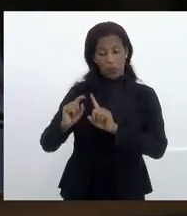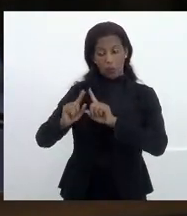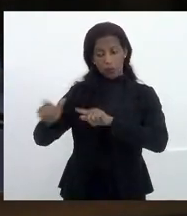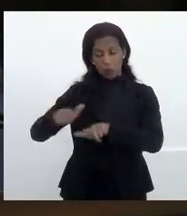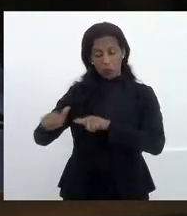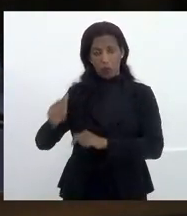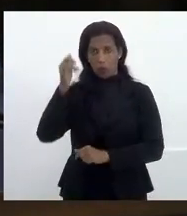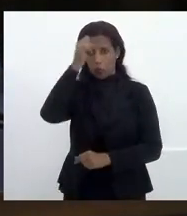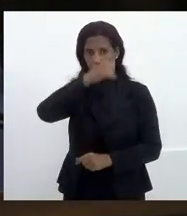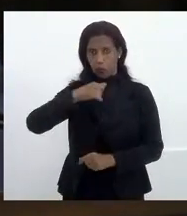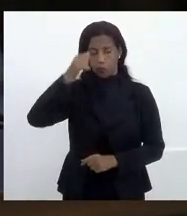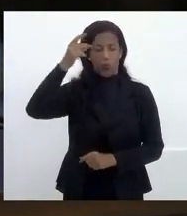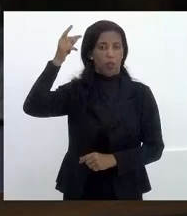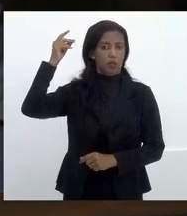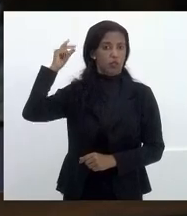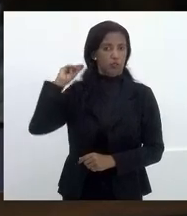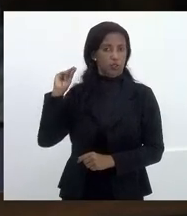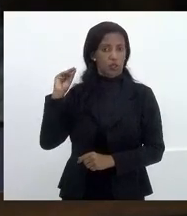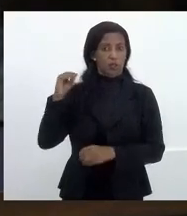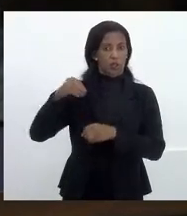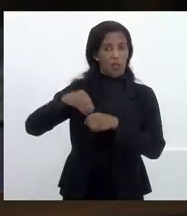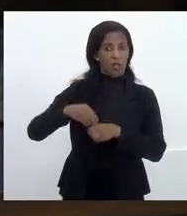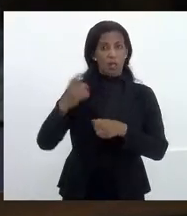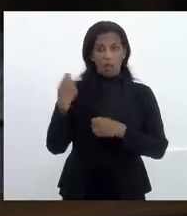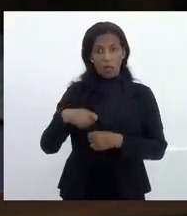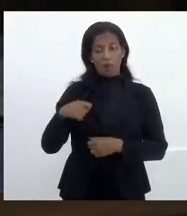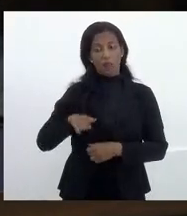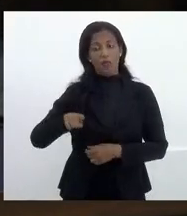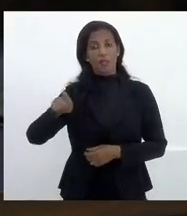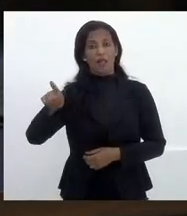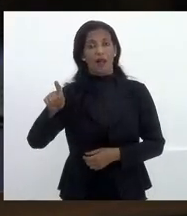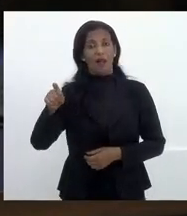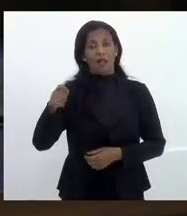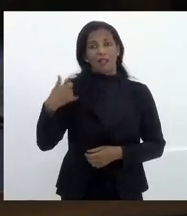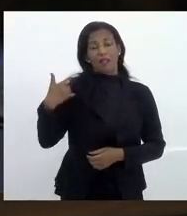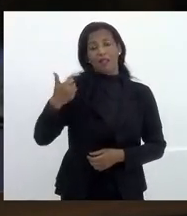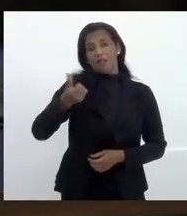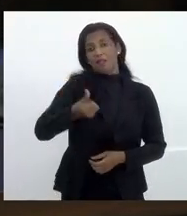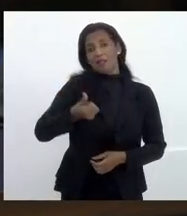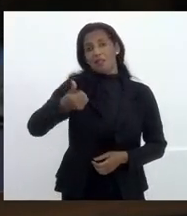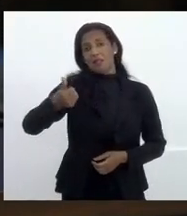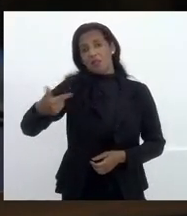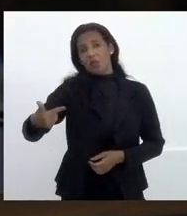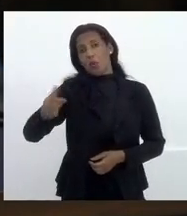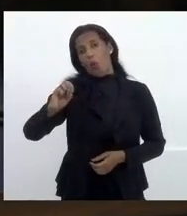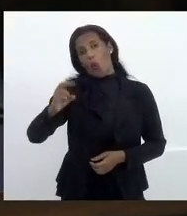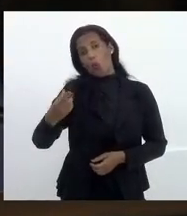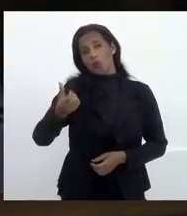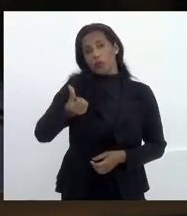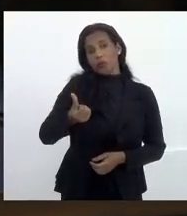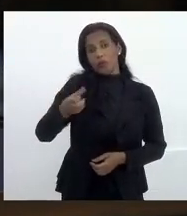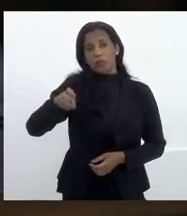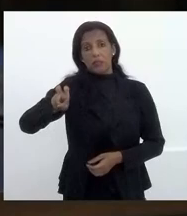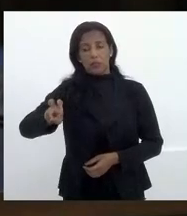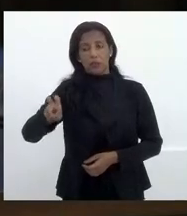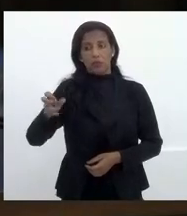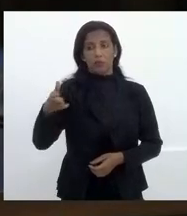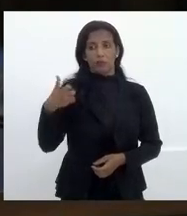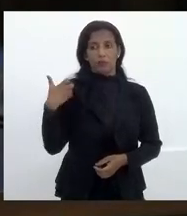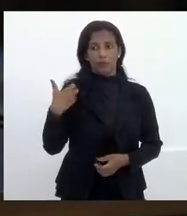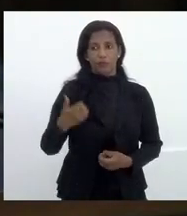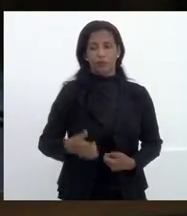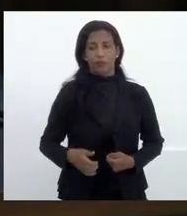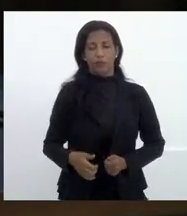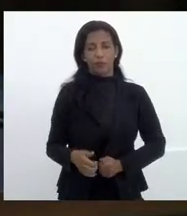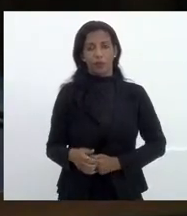antigo e ele tem direito a integralidade ele precisa ir até 62 e sessenta e 65 anos bom então